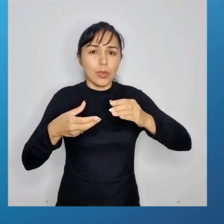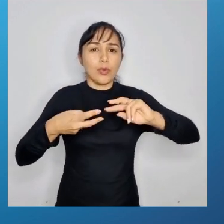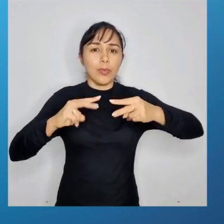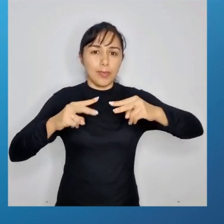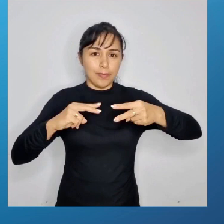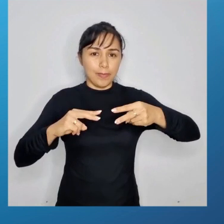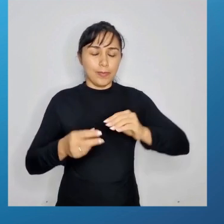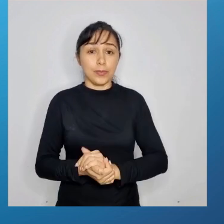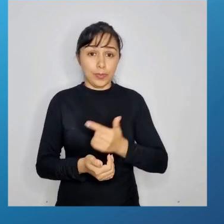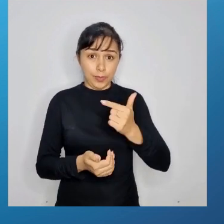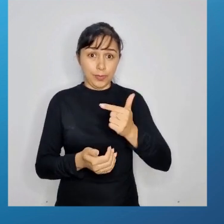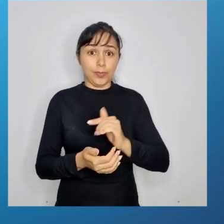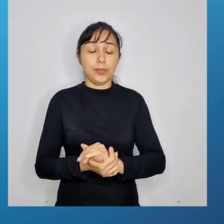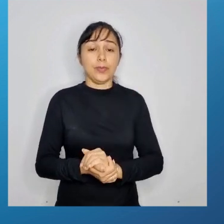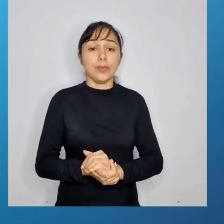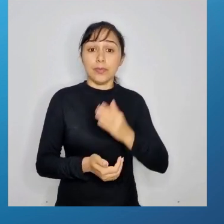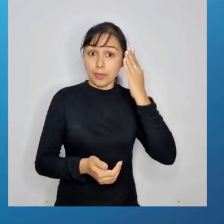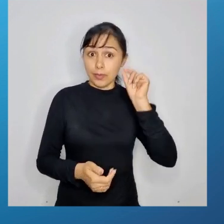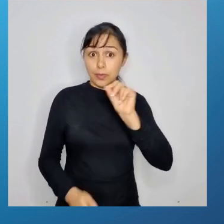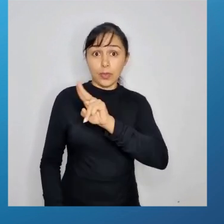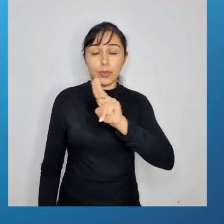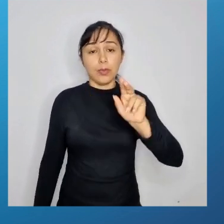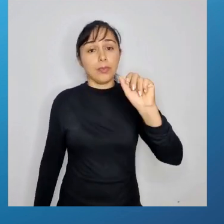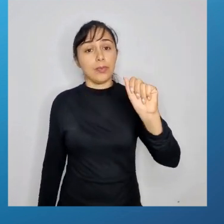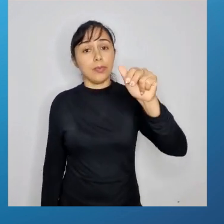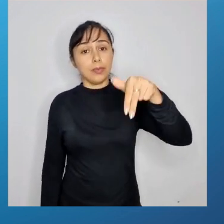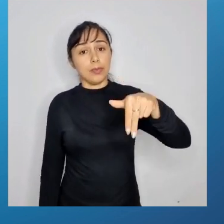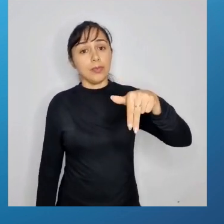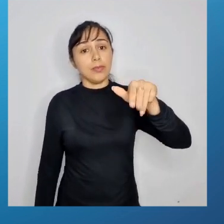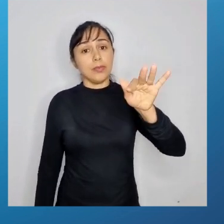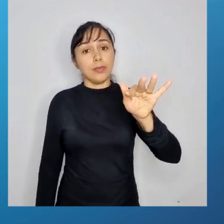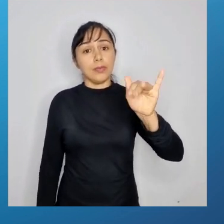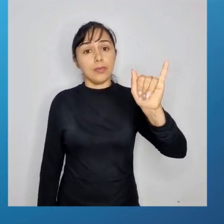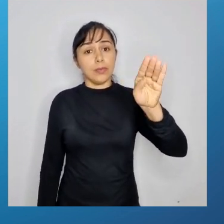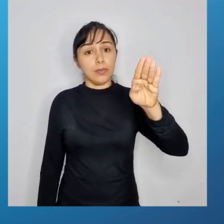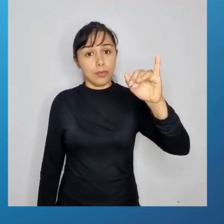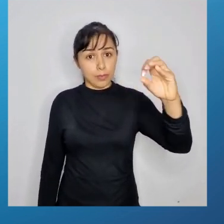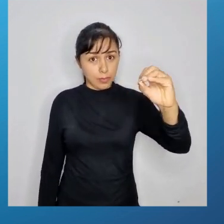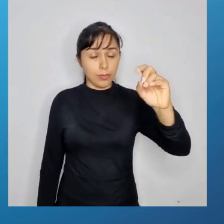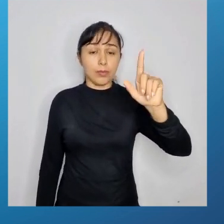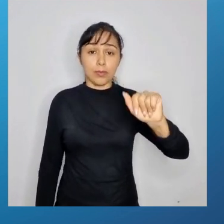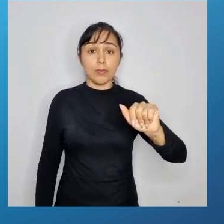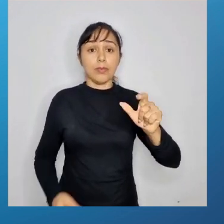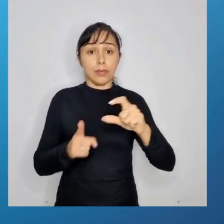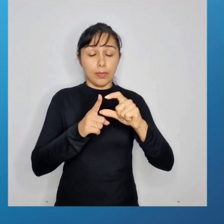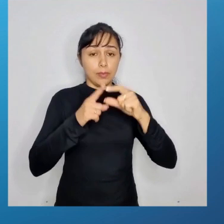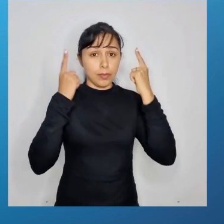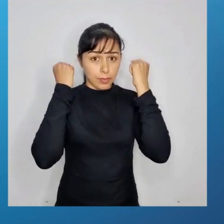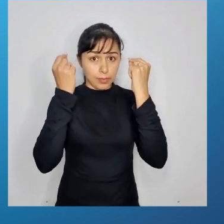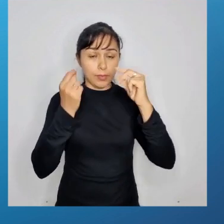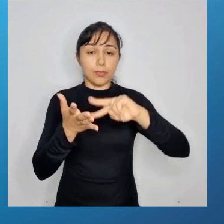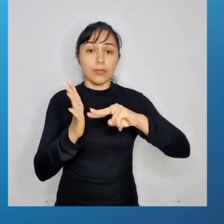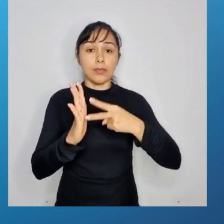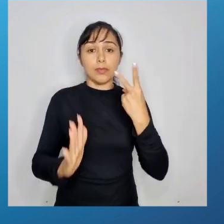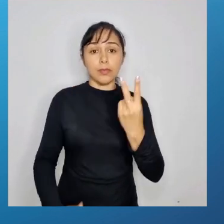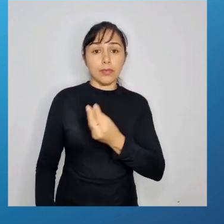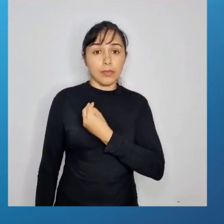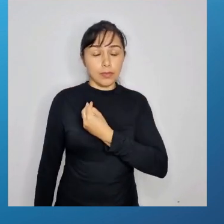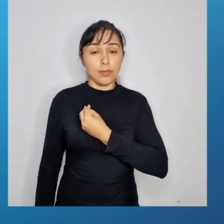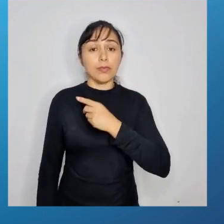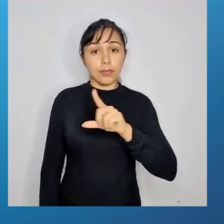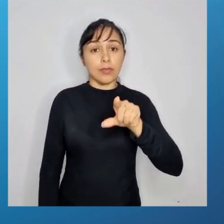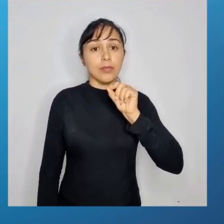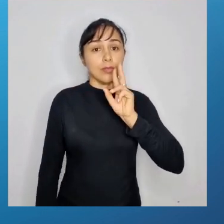2. Sabemos que o nome anfíbio é derivado do grego e significa duas vidas. Marque a alternativa que